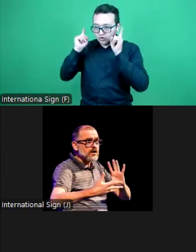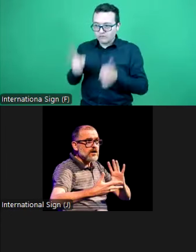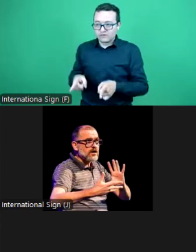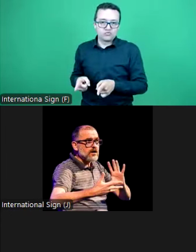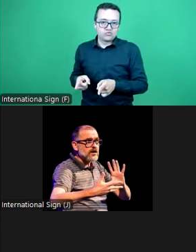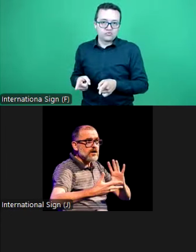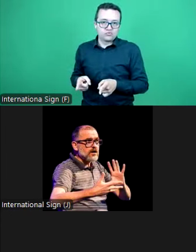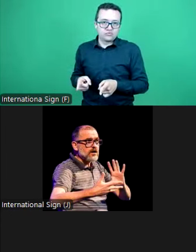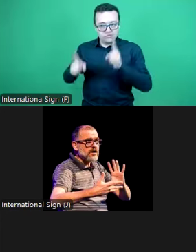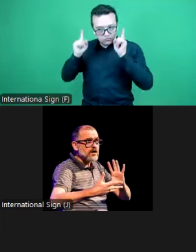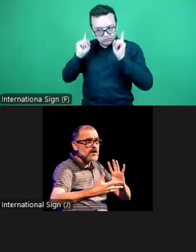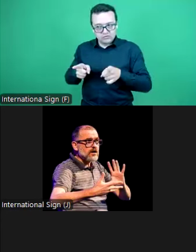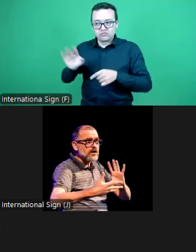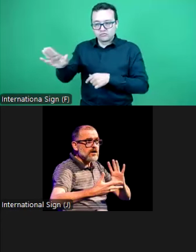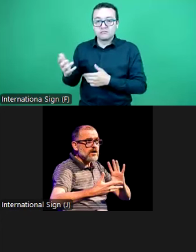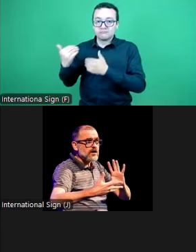equipamentos.